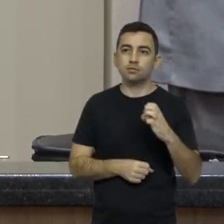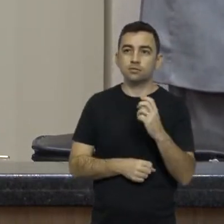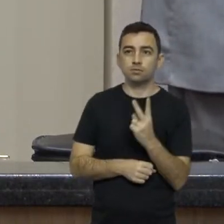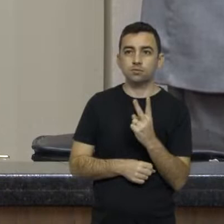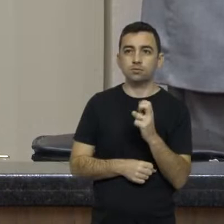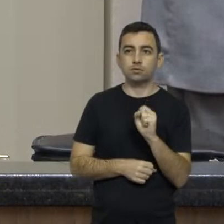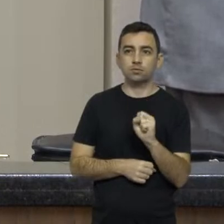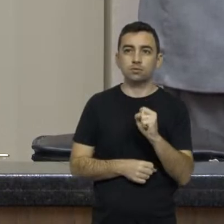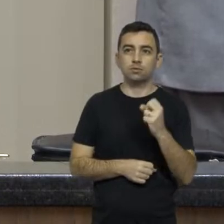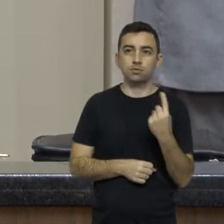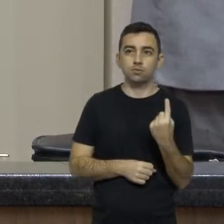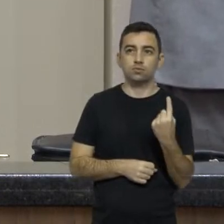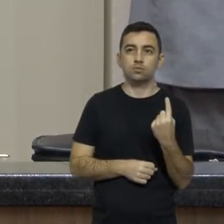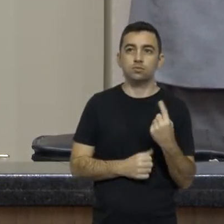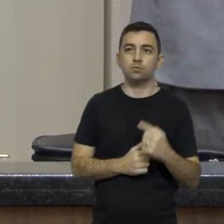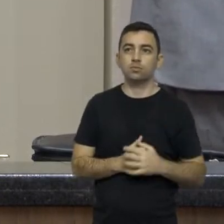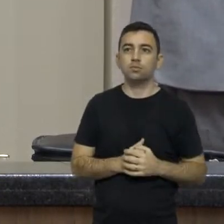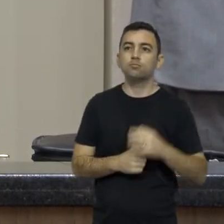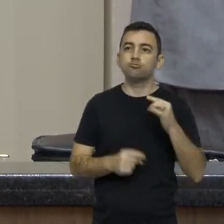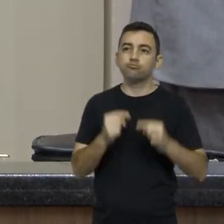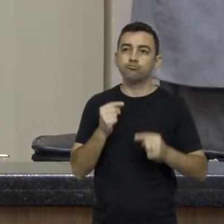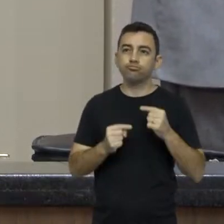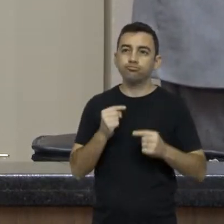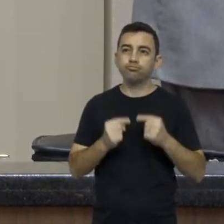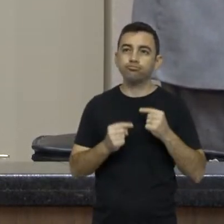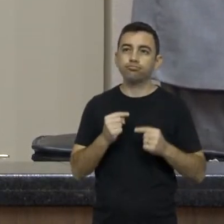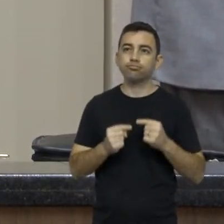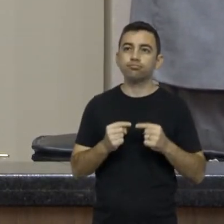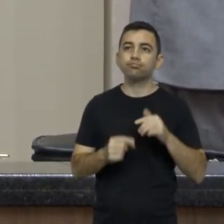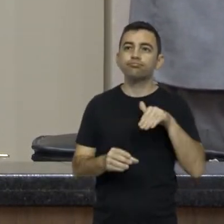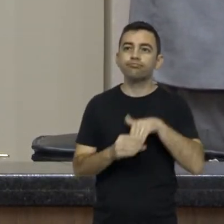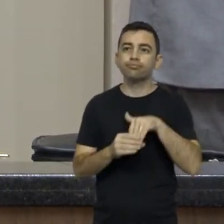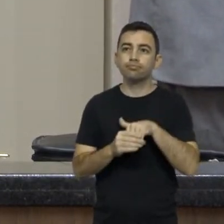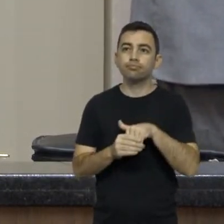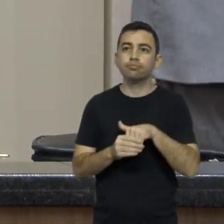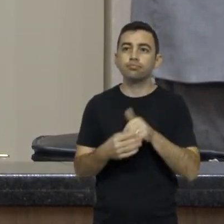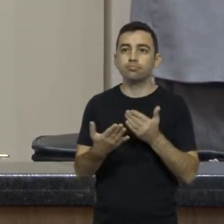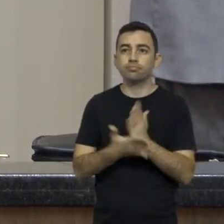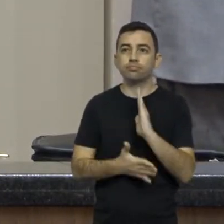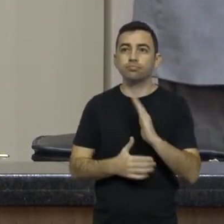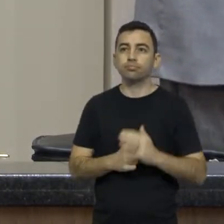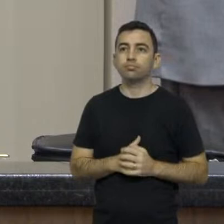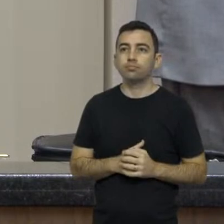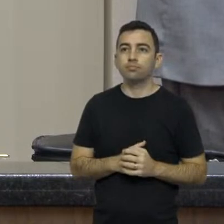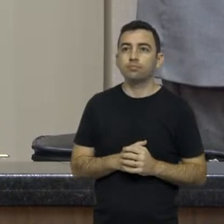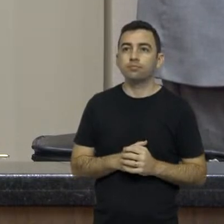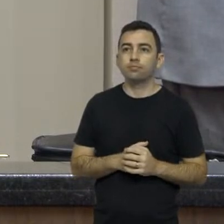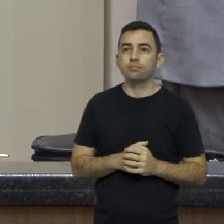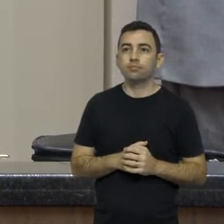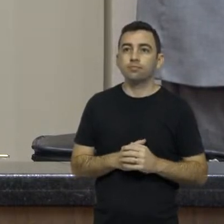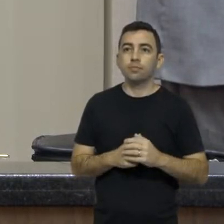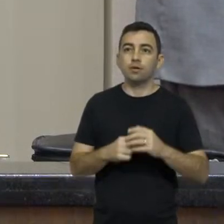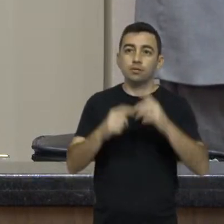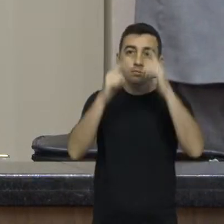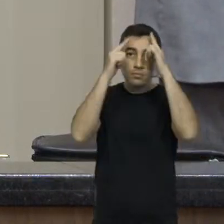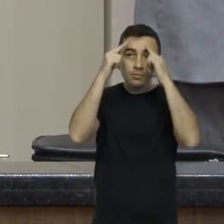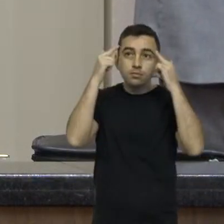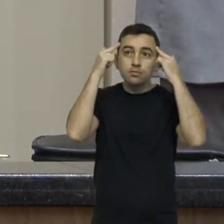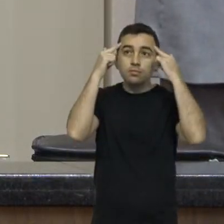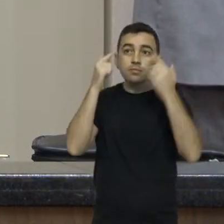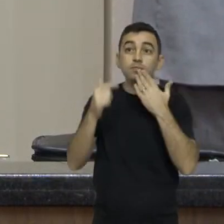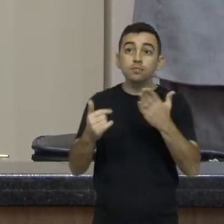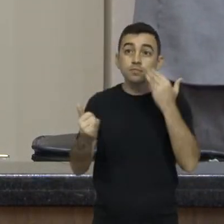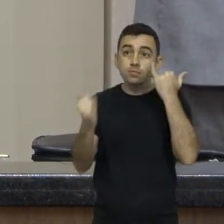SC 281. Em discussão, em votação, está aprovado. Deputado Neudir Sareta, pedido